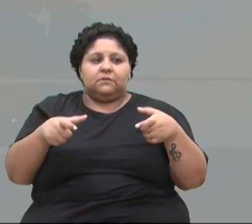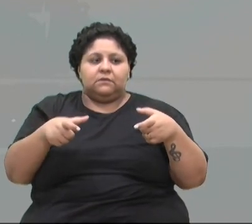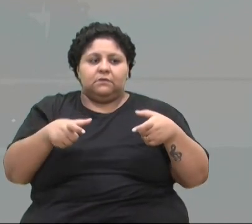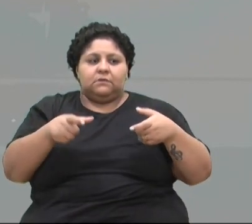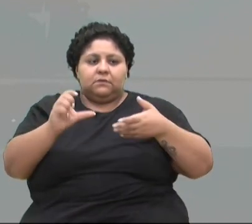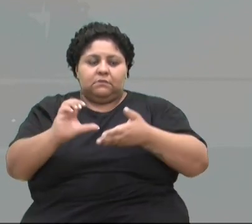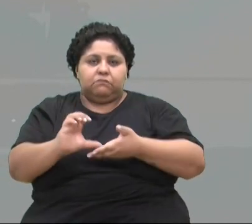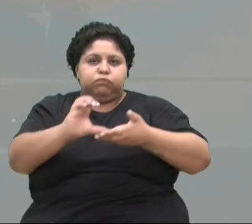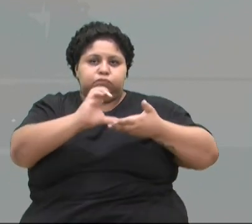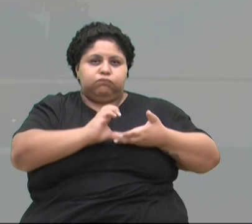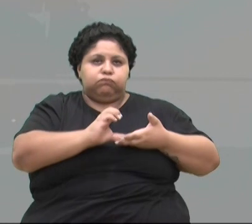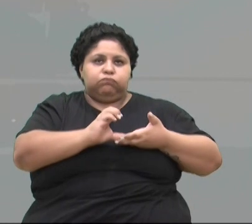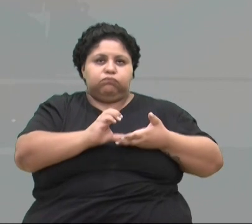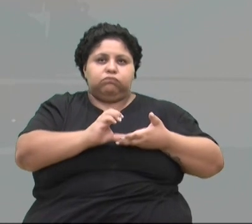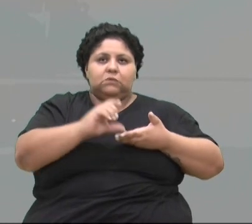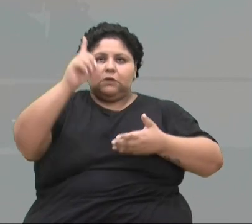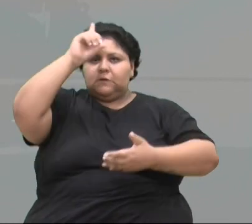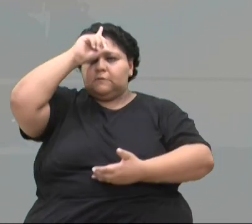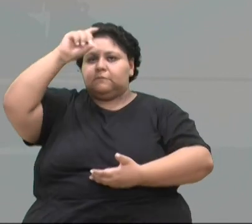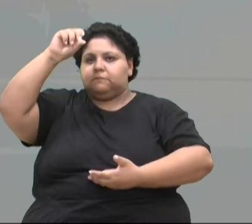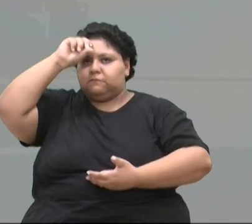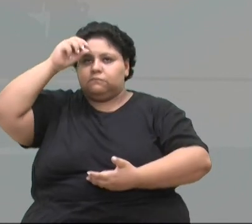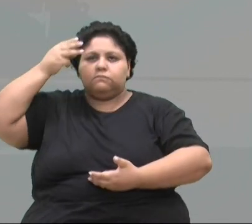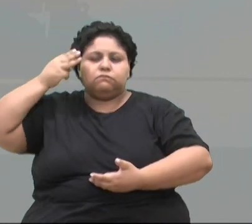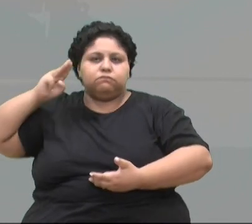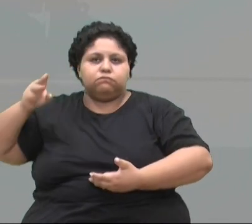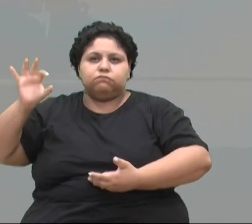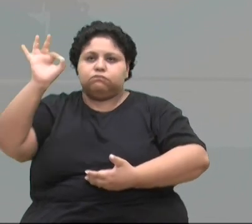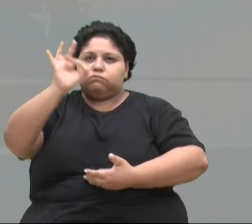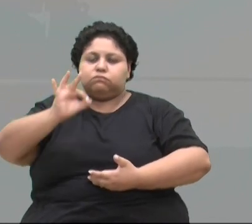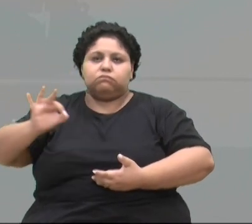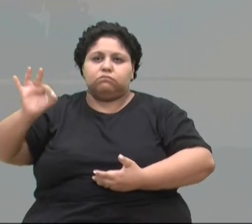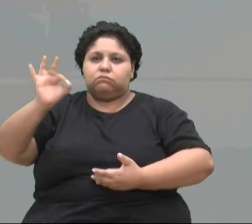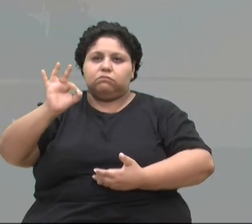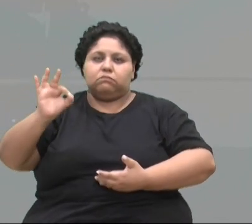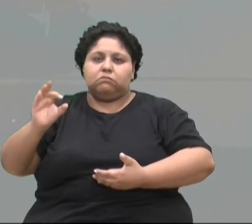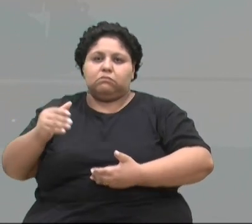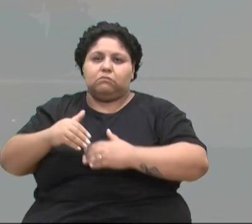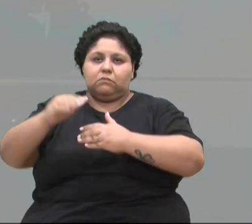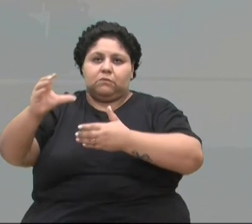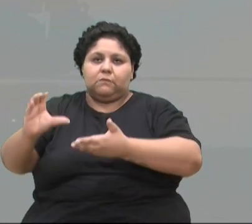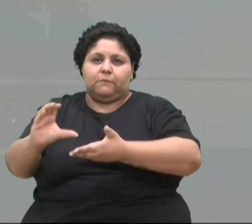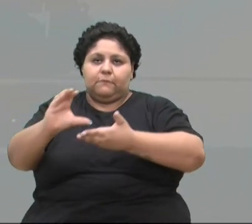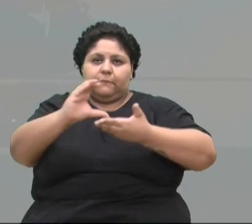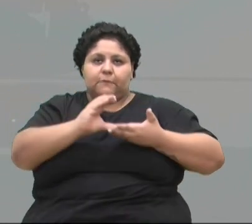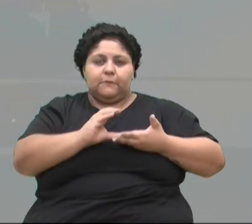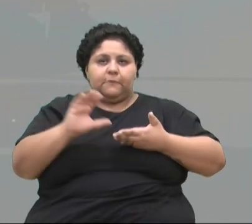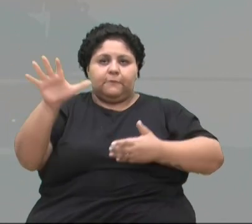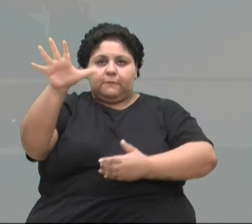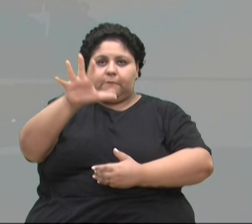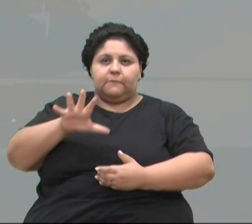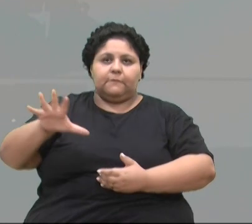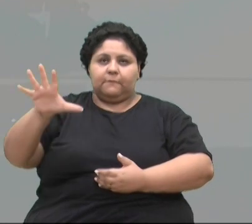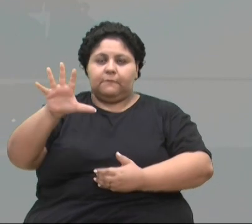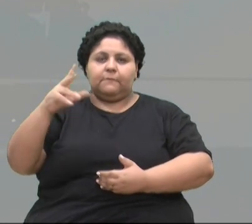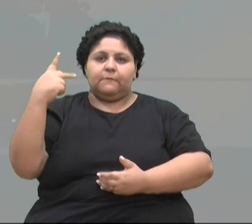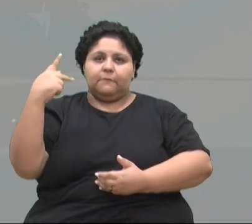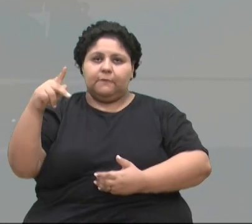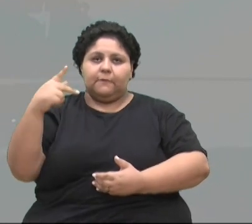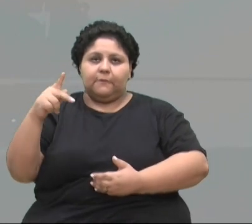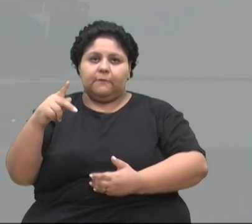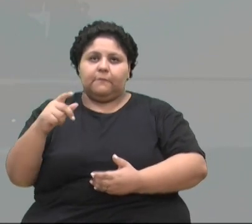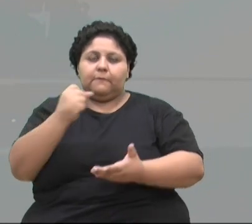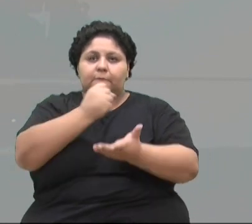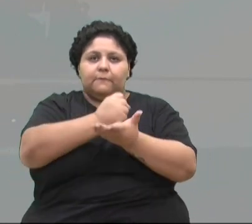subvenciona o Hospital Virvil, o Hospital Geral, o Hospital Pompeia. O que mais recebe é o Hospital Pompeia. Os contratos de gestão, que